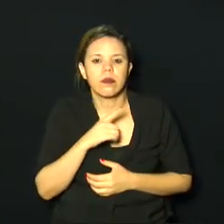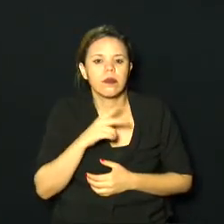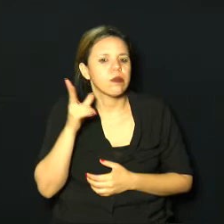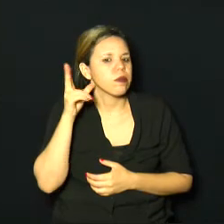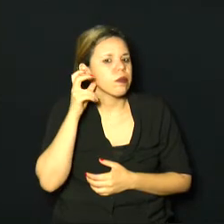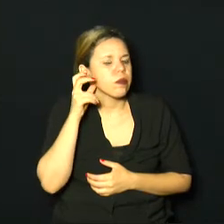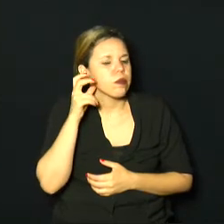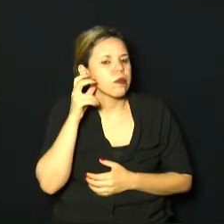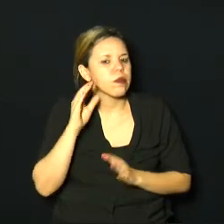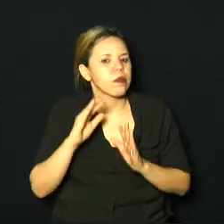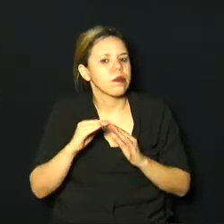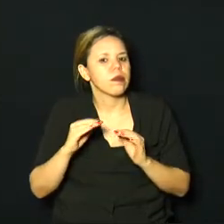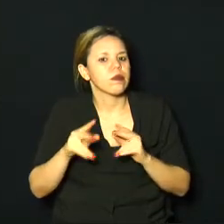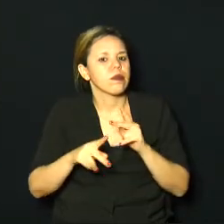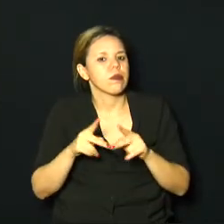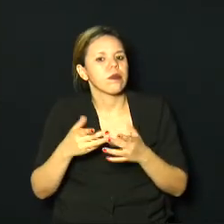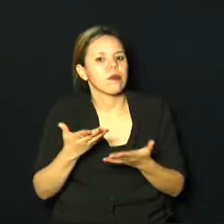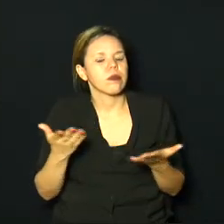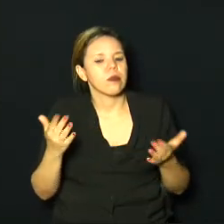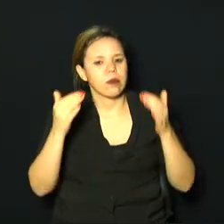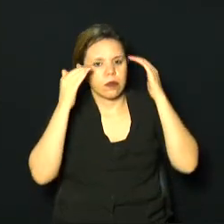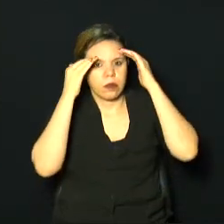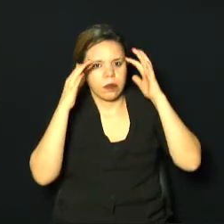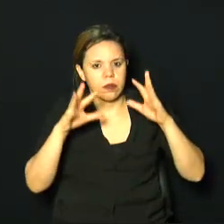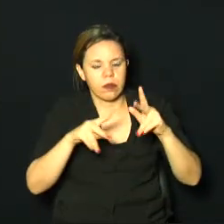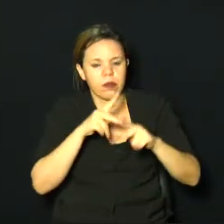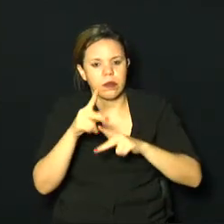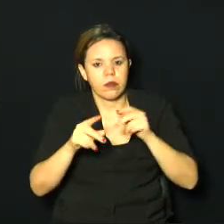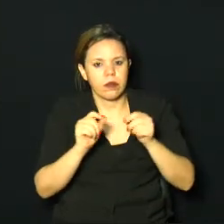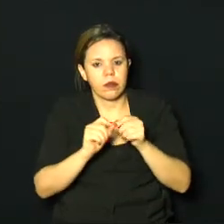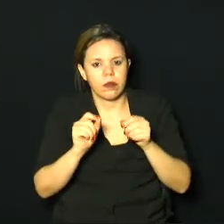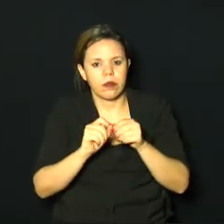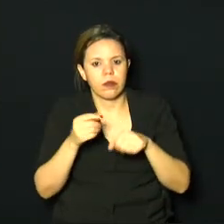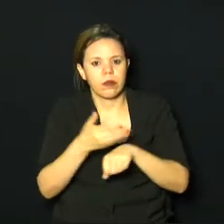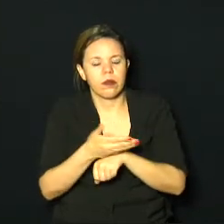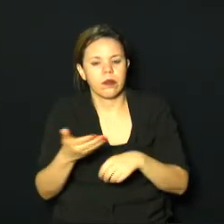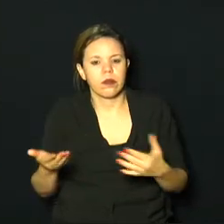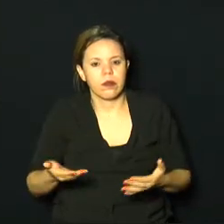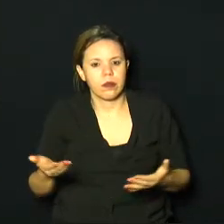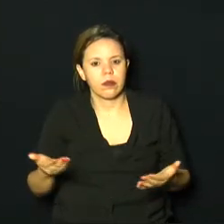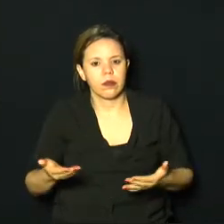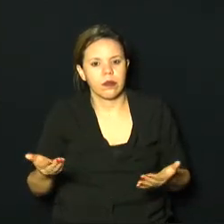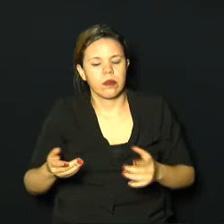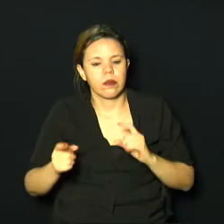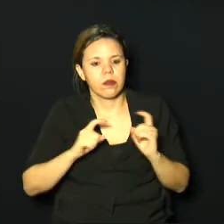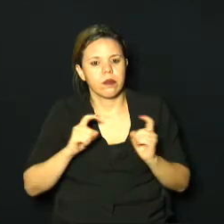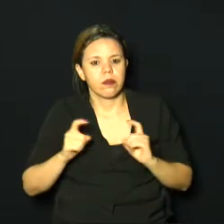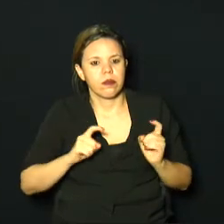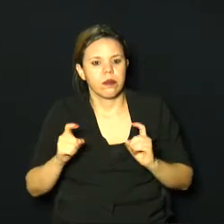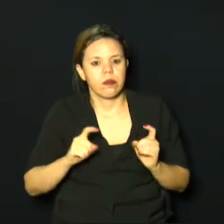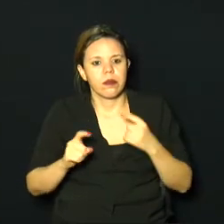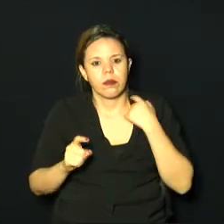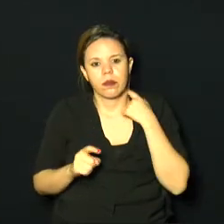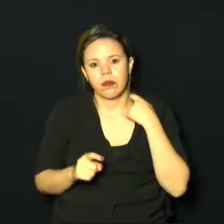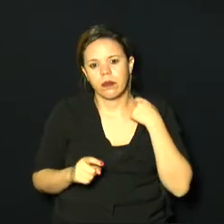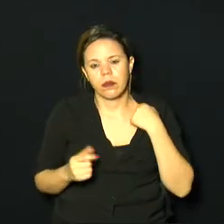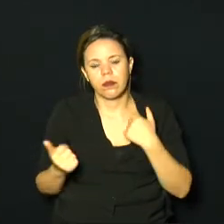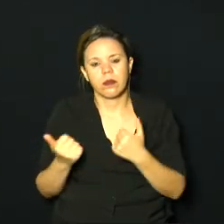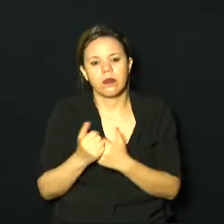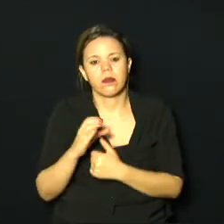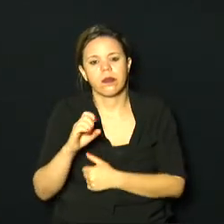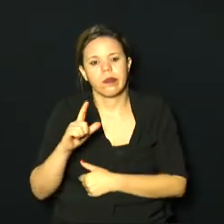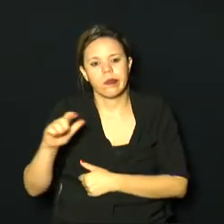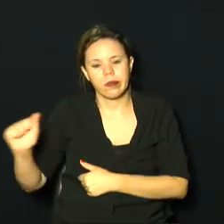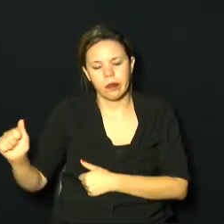esse apelo. Cumprimento todos que fazem parte agora desta reunião. Na pessoa da Célia,